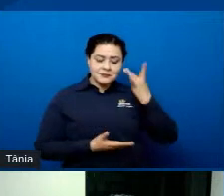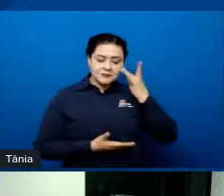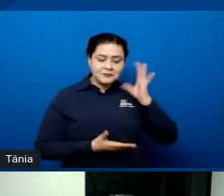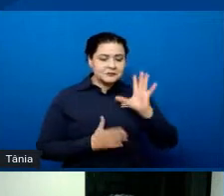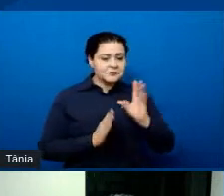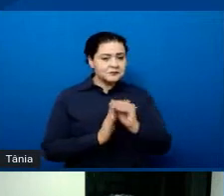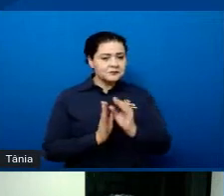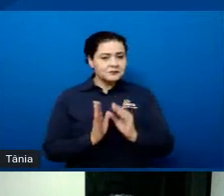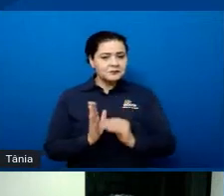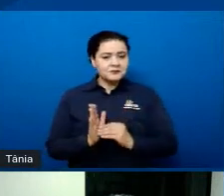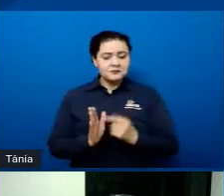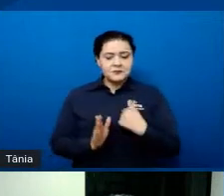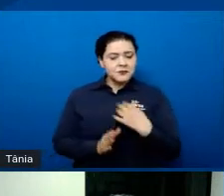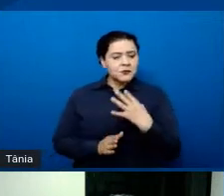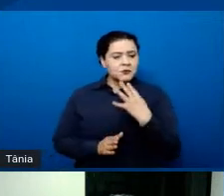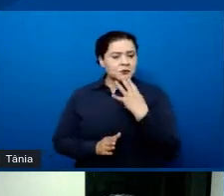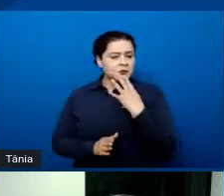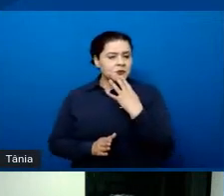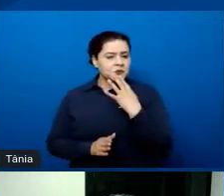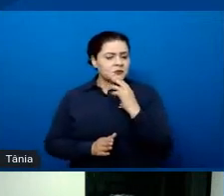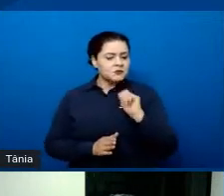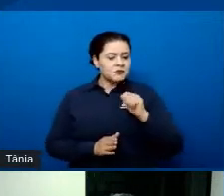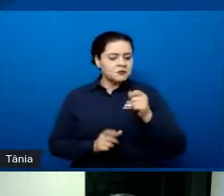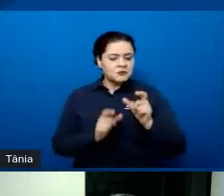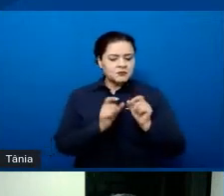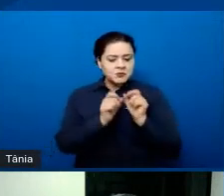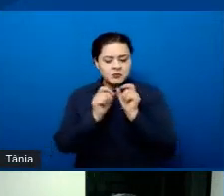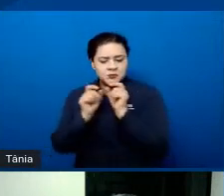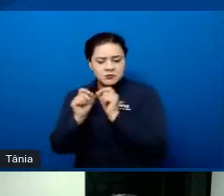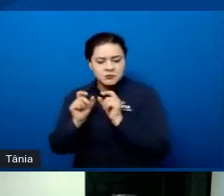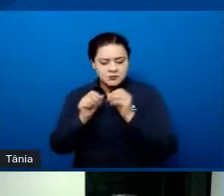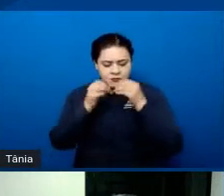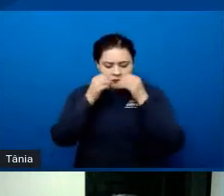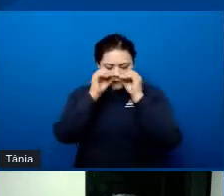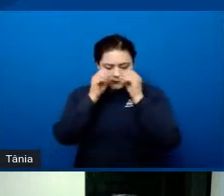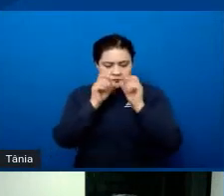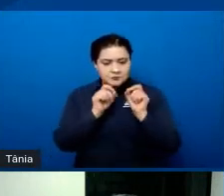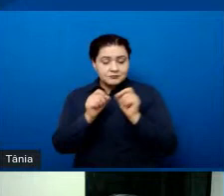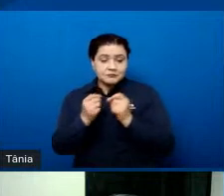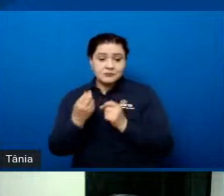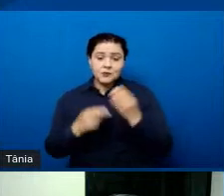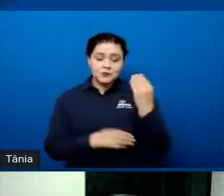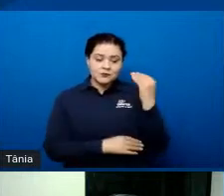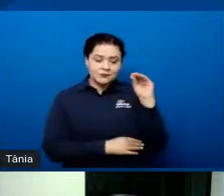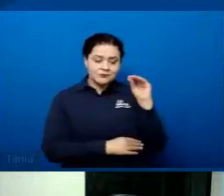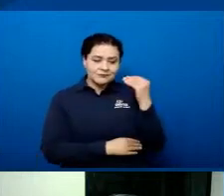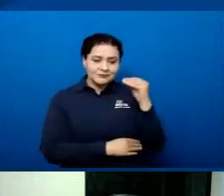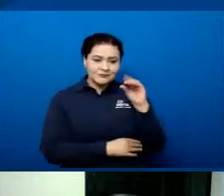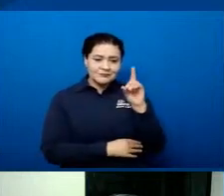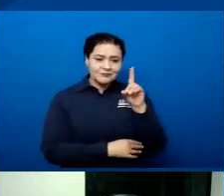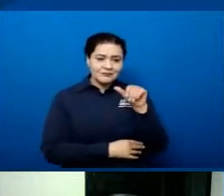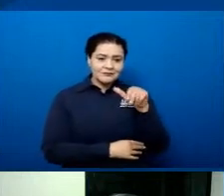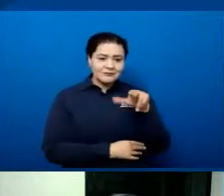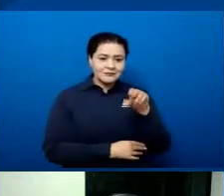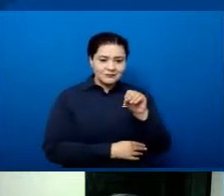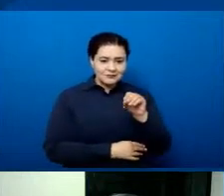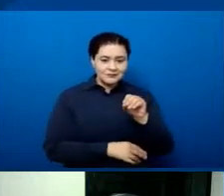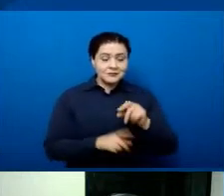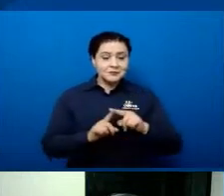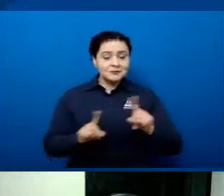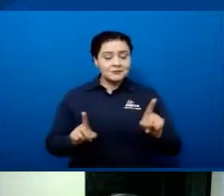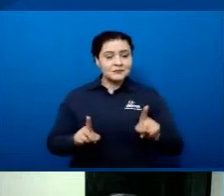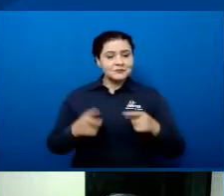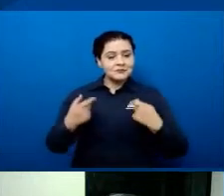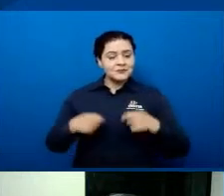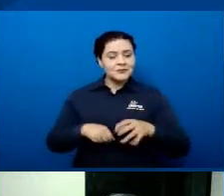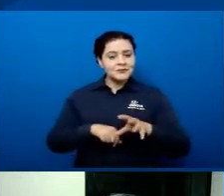conheço nada lá sobre micro-organismos ou então sobre os dinossauros, então a gente precisa desses